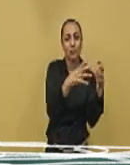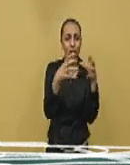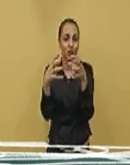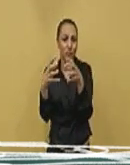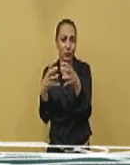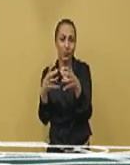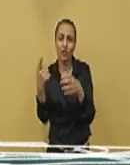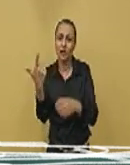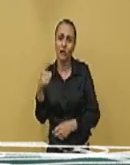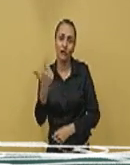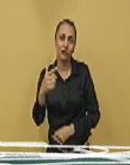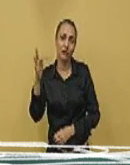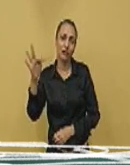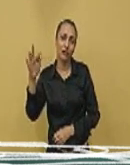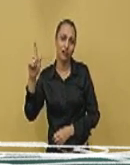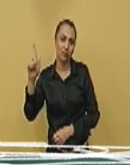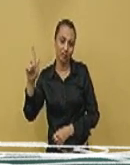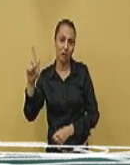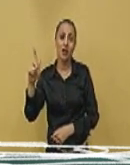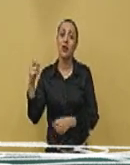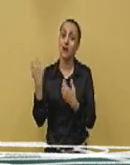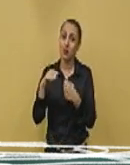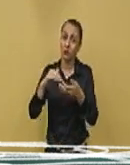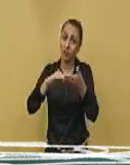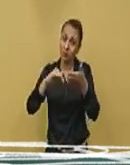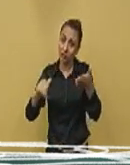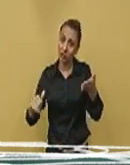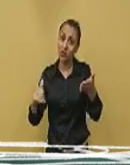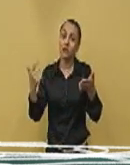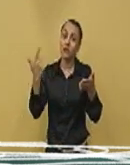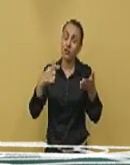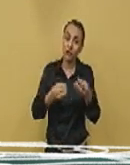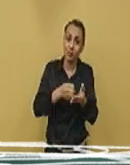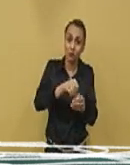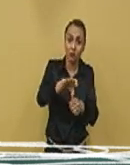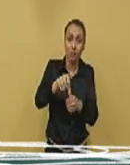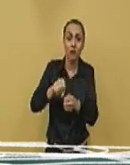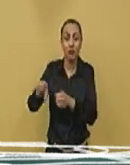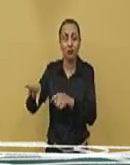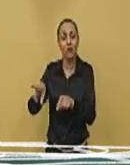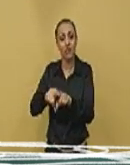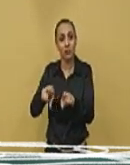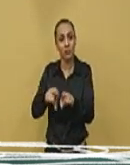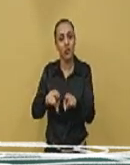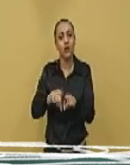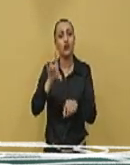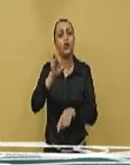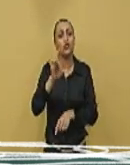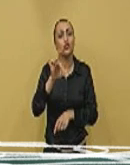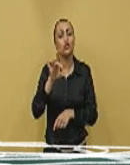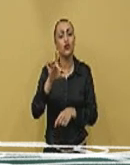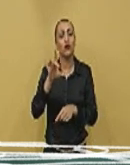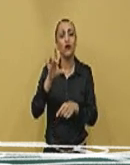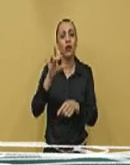uma FG? Nós vamos ter que retirar isso e redistribuir as pessoas. Só pode ter